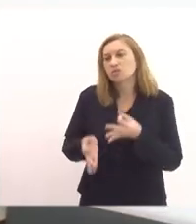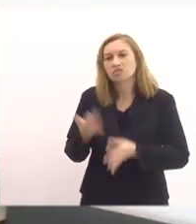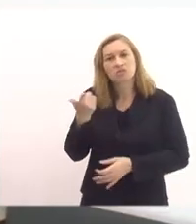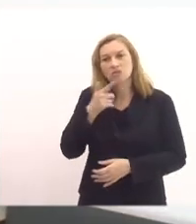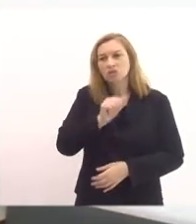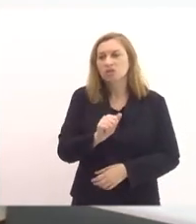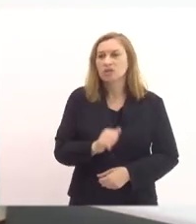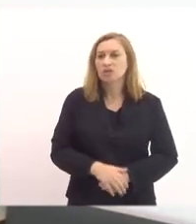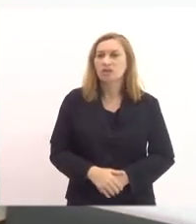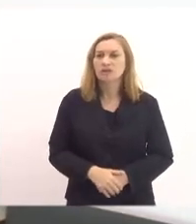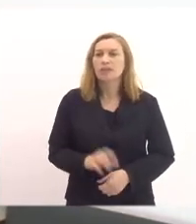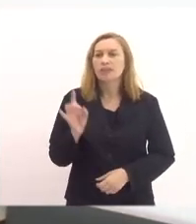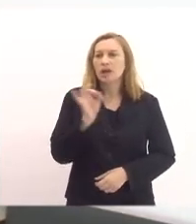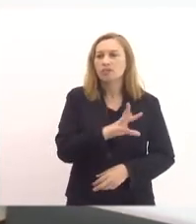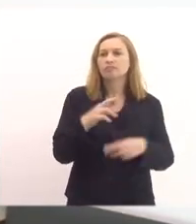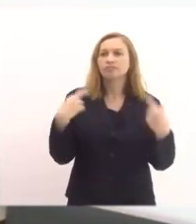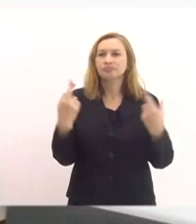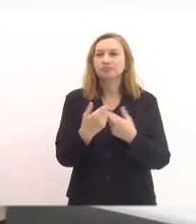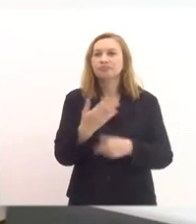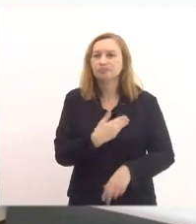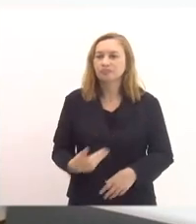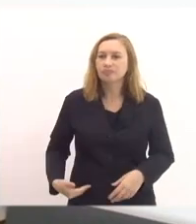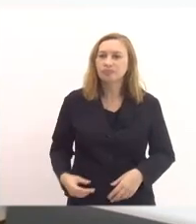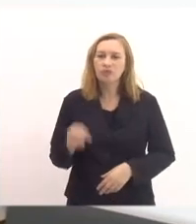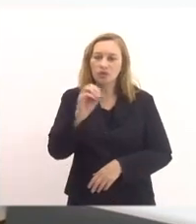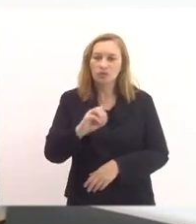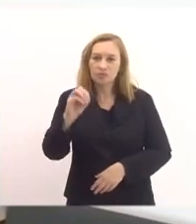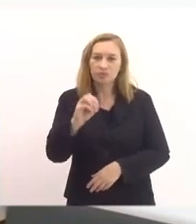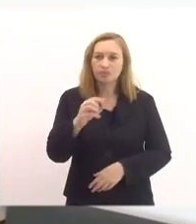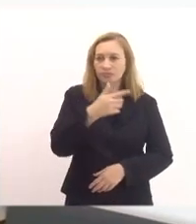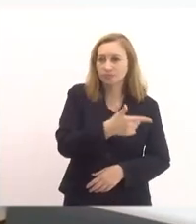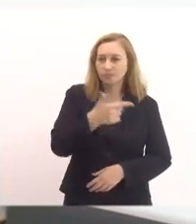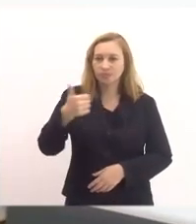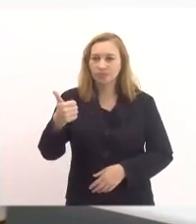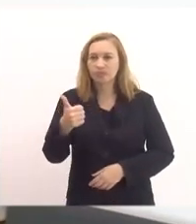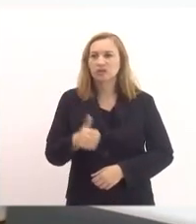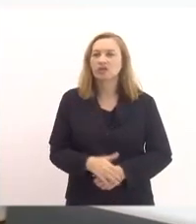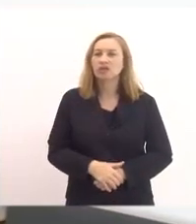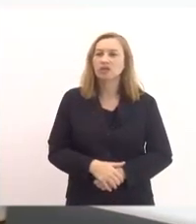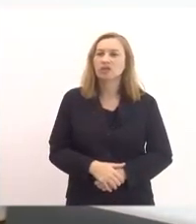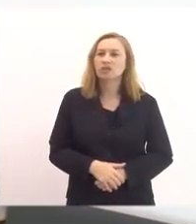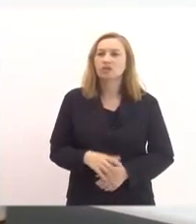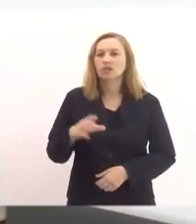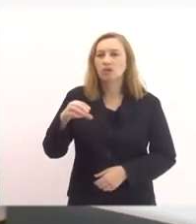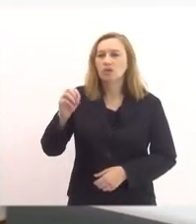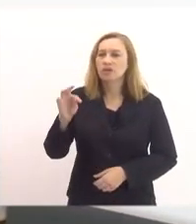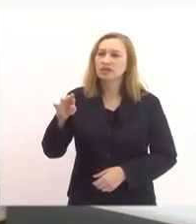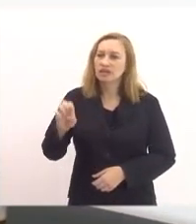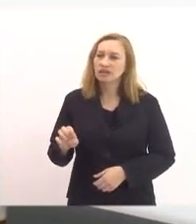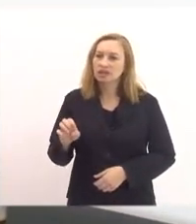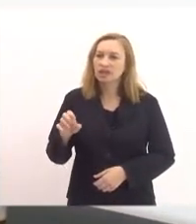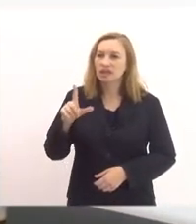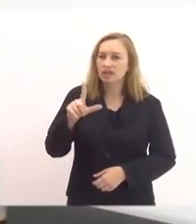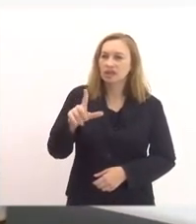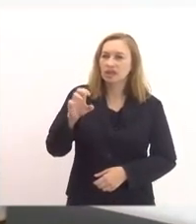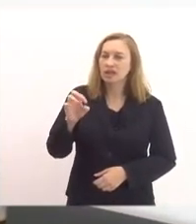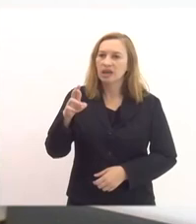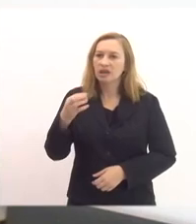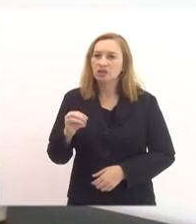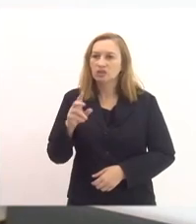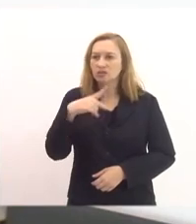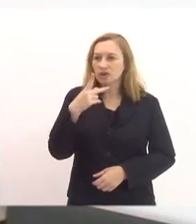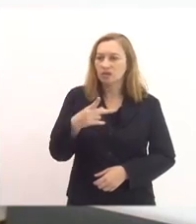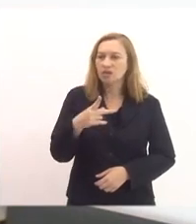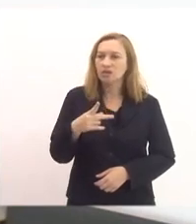conseguimos. Na última audiência pública, que foi em outubro de 2021, o comandante Leandro, ele veio aqui e falou o seguinte,